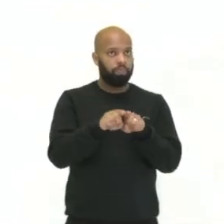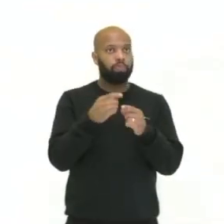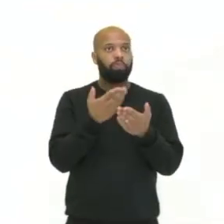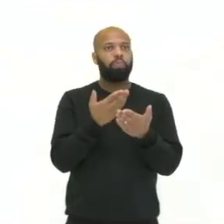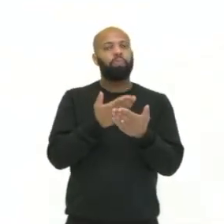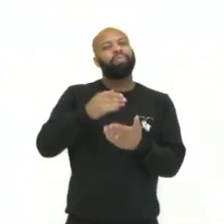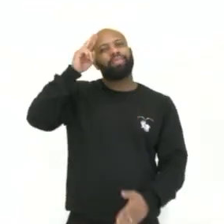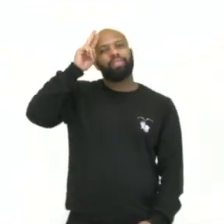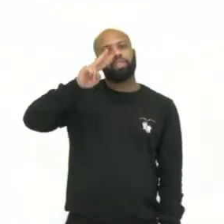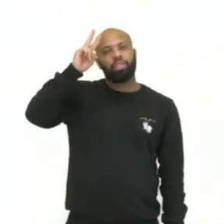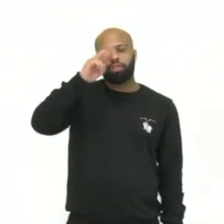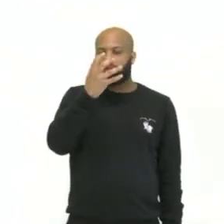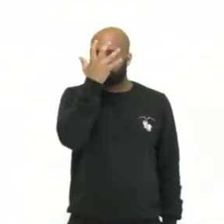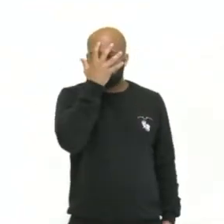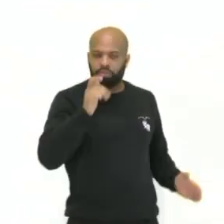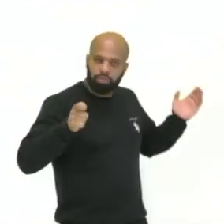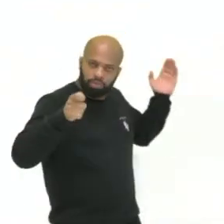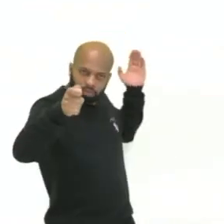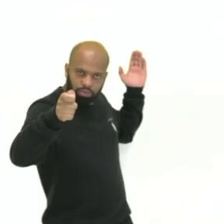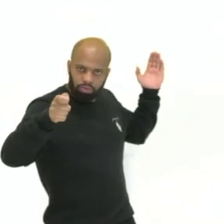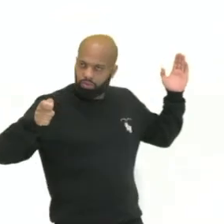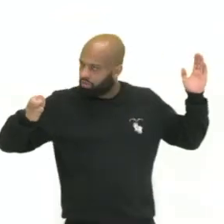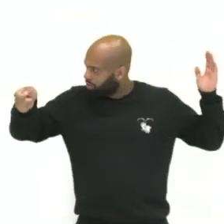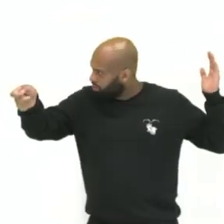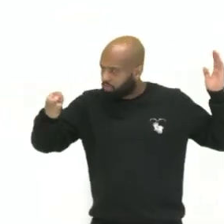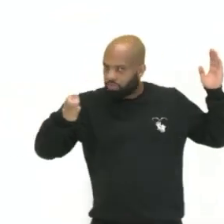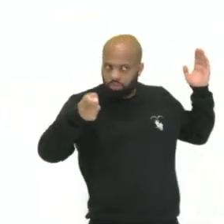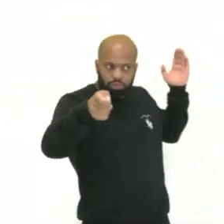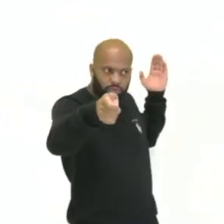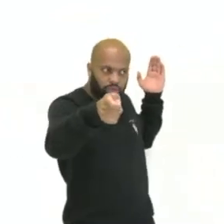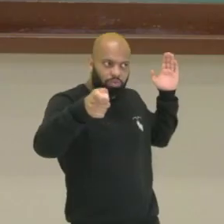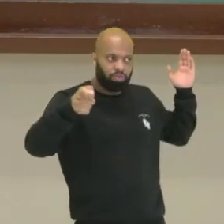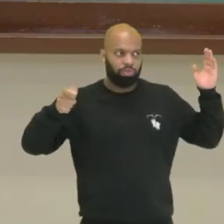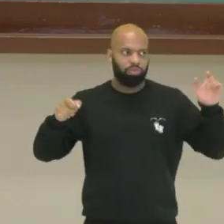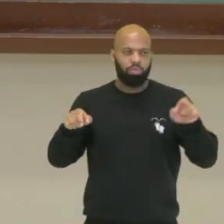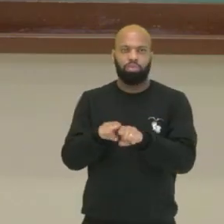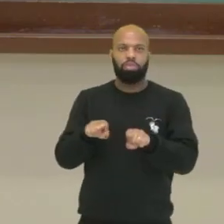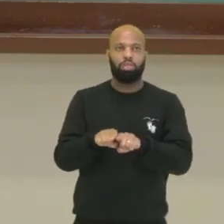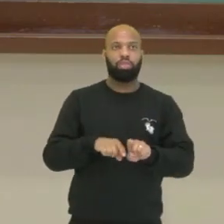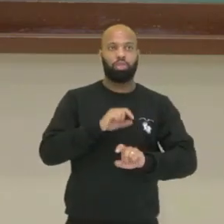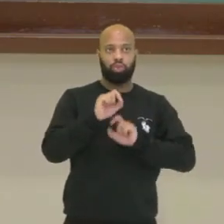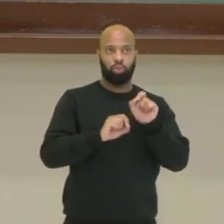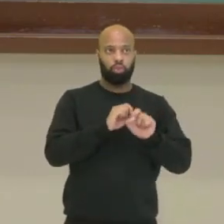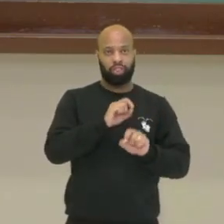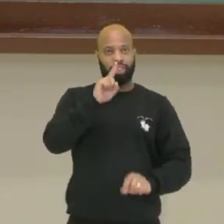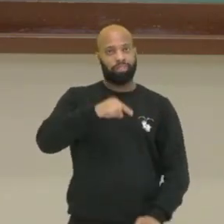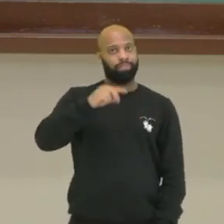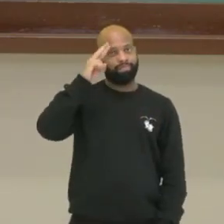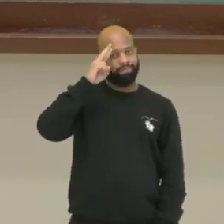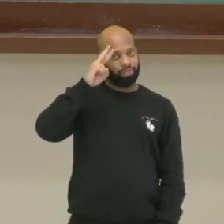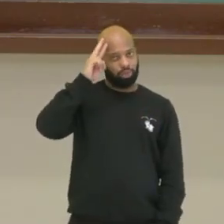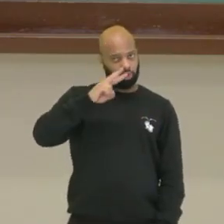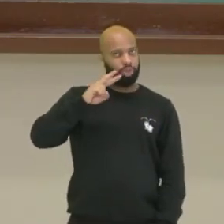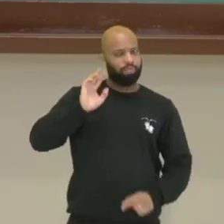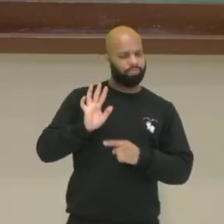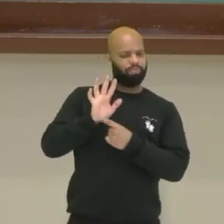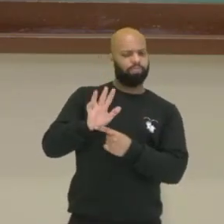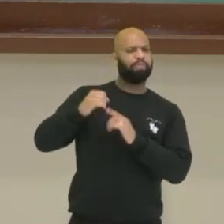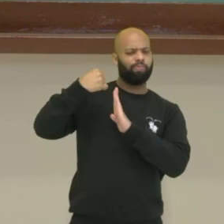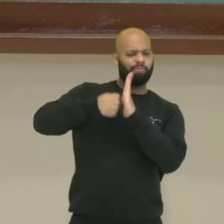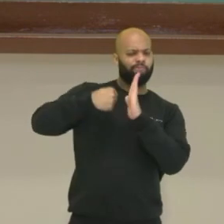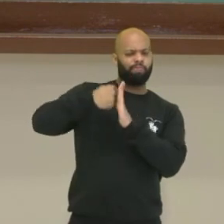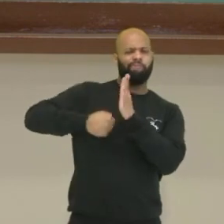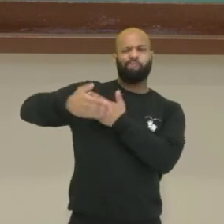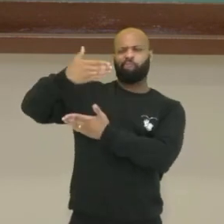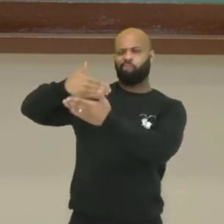a história da esgrima, que ela é considerada uma das lutas mais